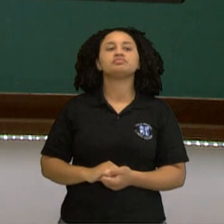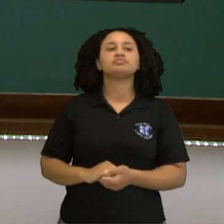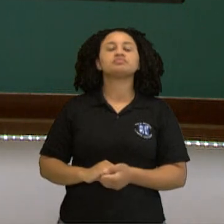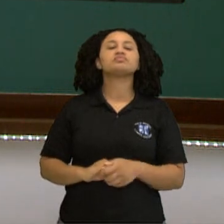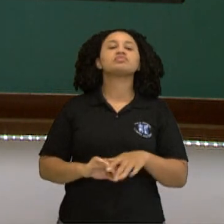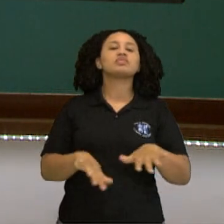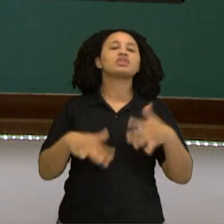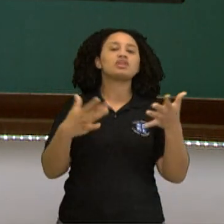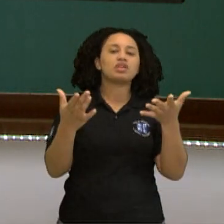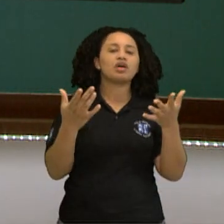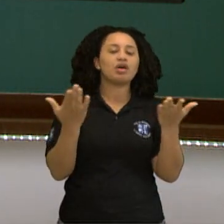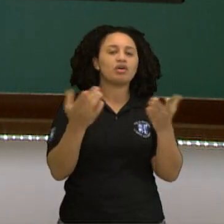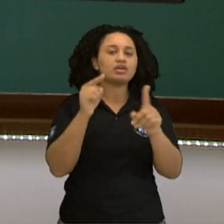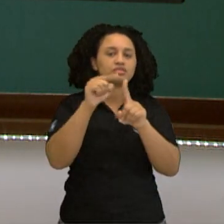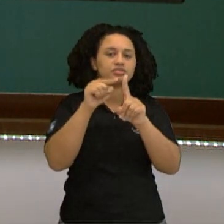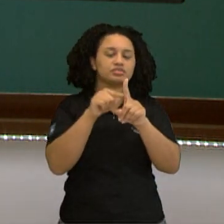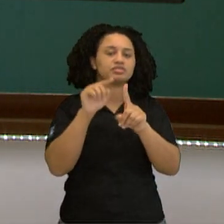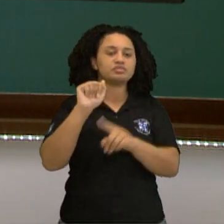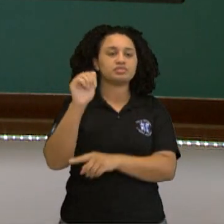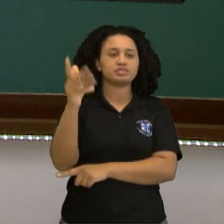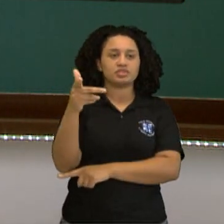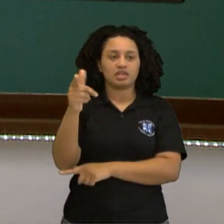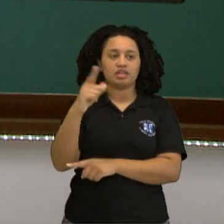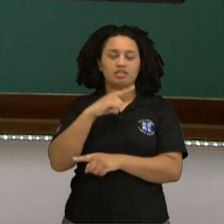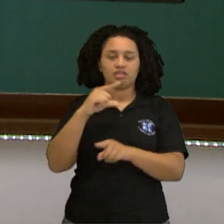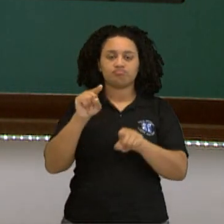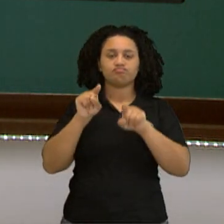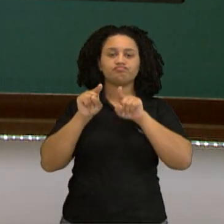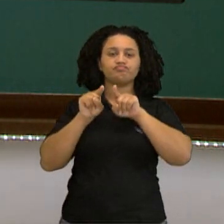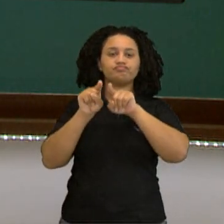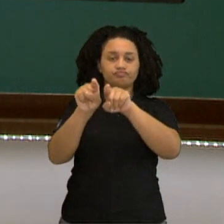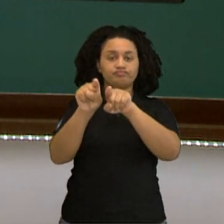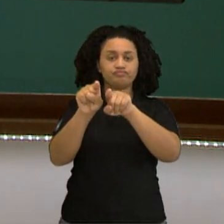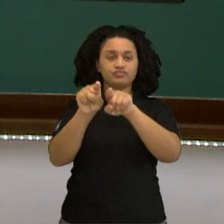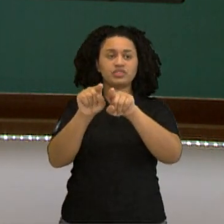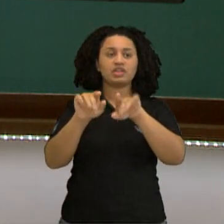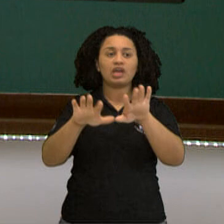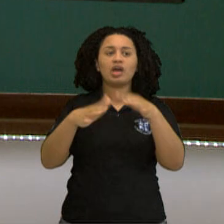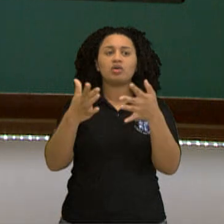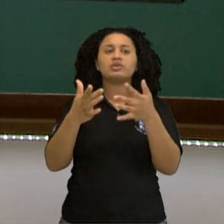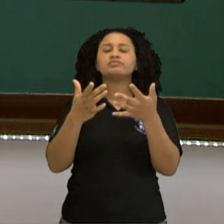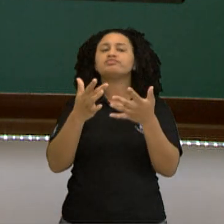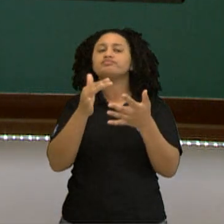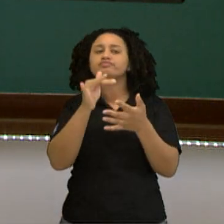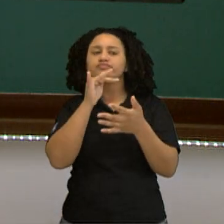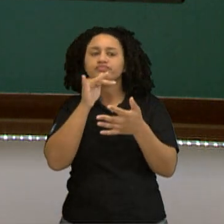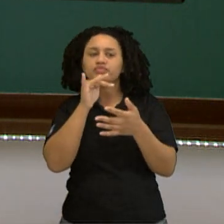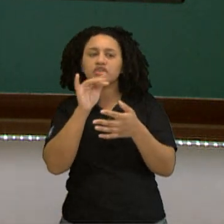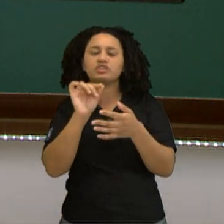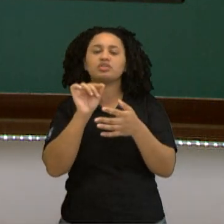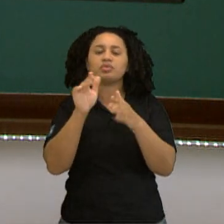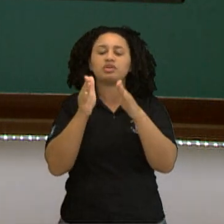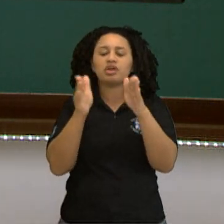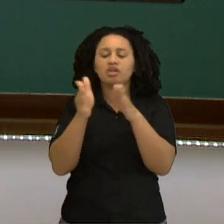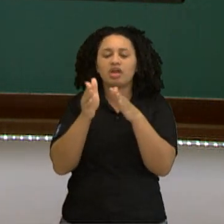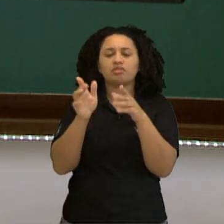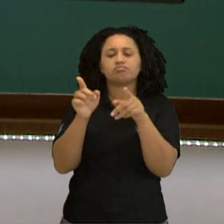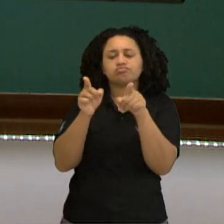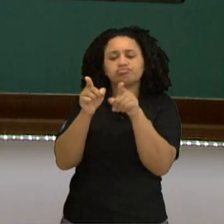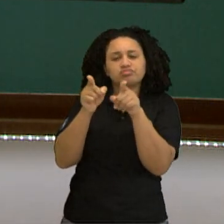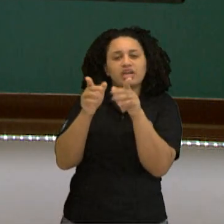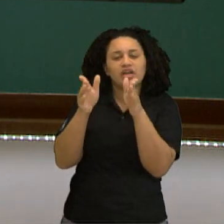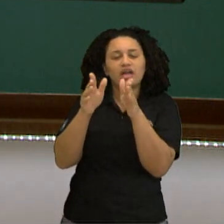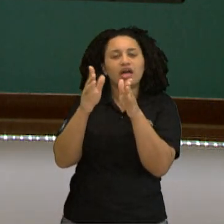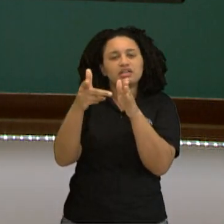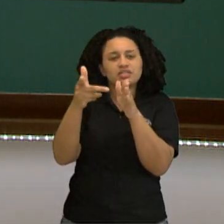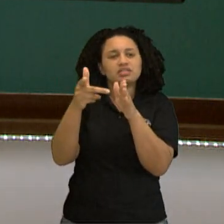falar um pouquinho sobre o tipo de aceleração. Nós temos a chamada aceleração instantânea, que é quando você tem, por exemplo, num intervalo de tempo muito curto e